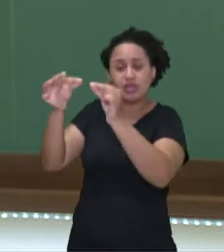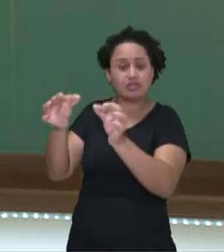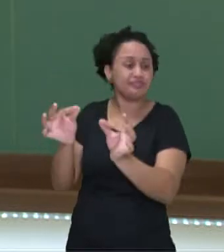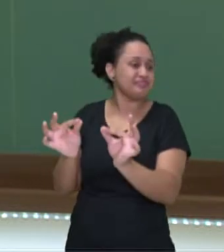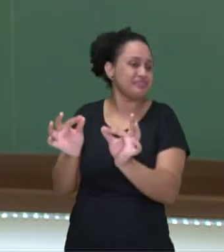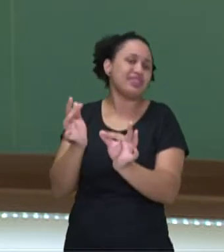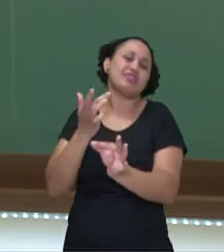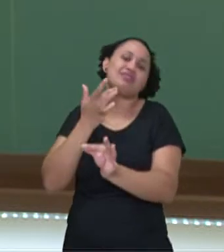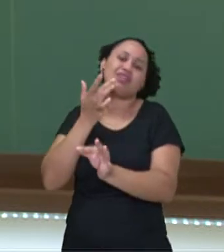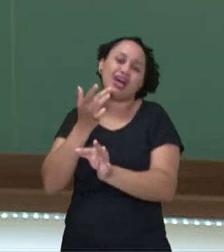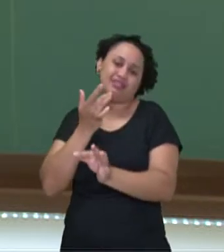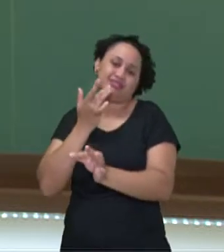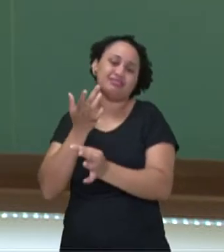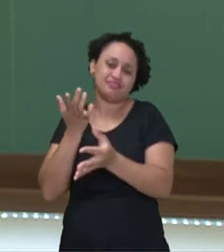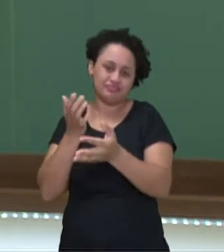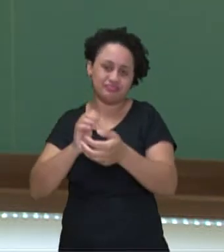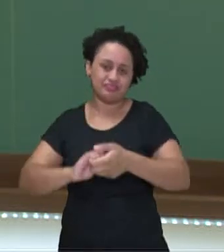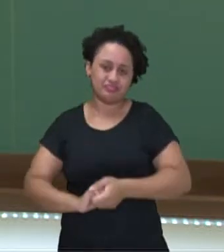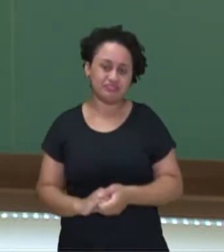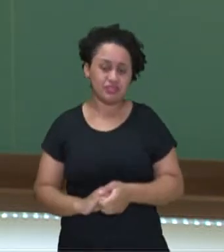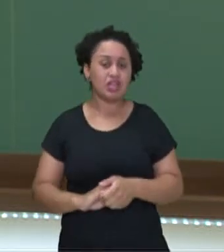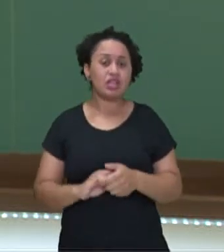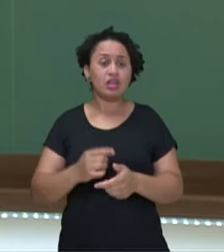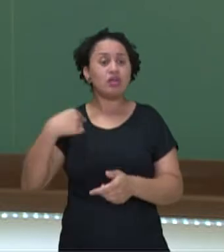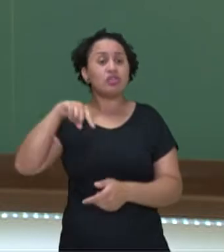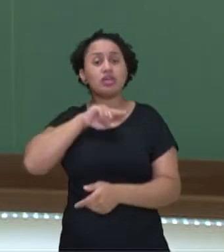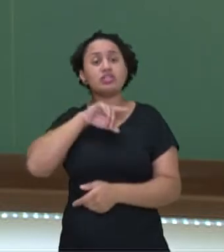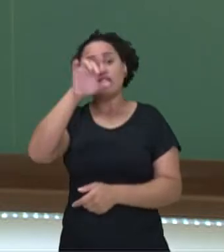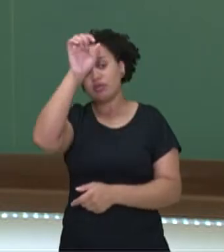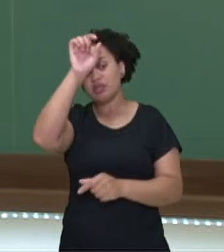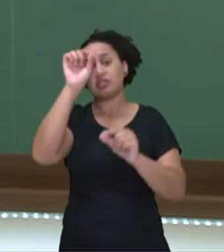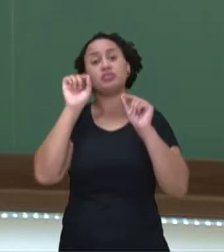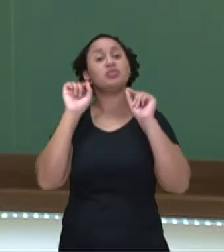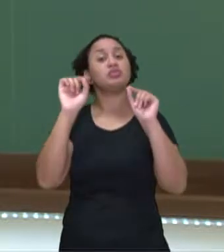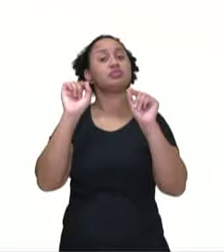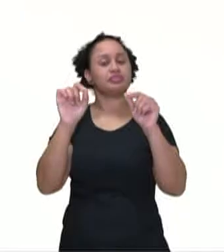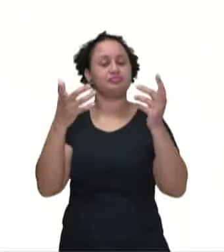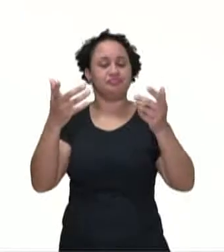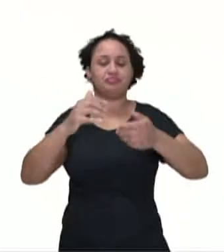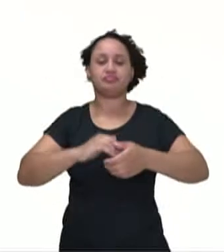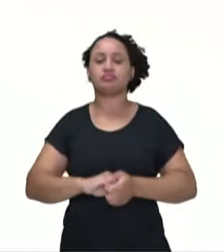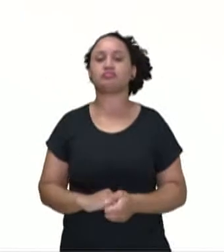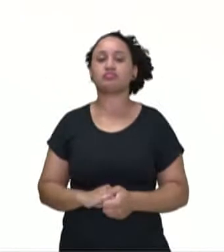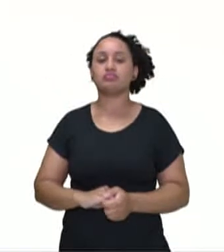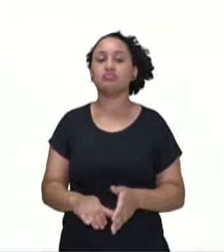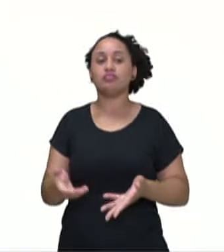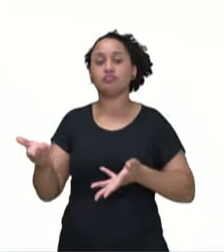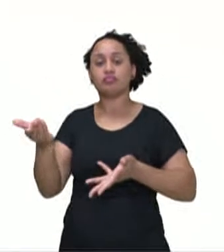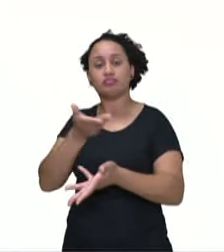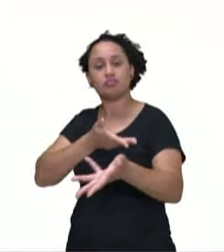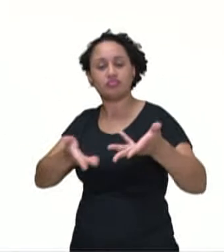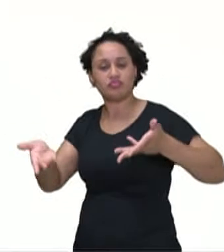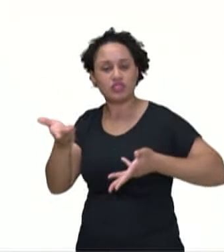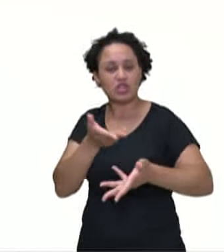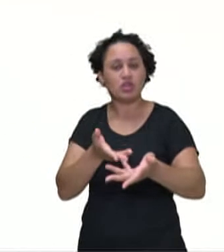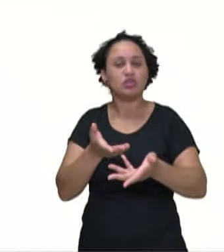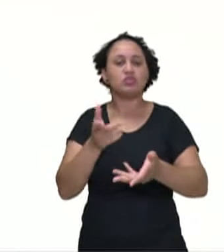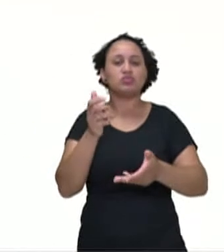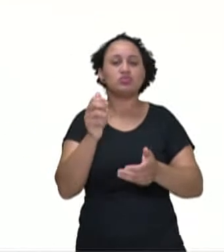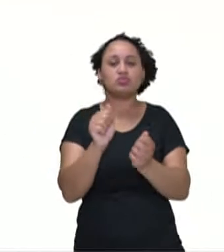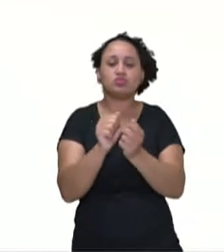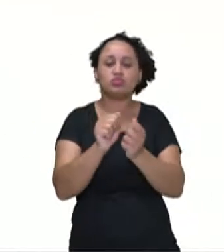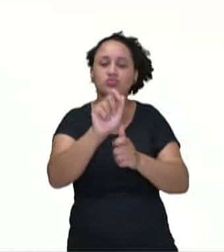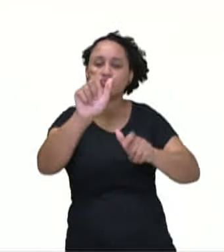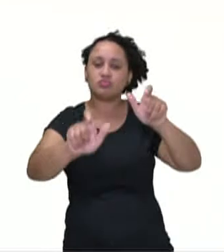quebra facilmente. O que será que a gente pode aprender com isso? A sociabilidade, a convivência humana,